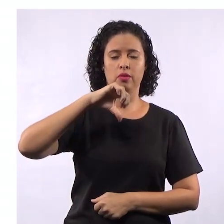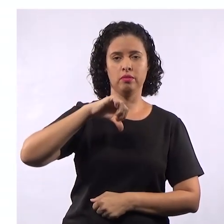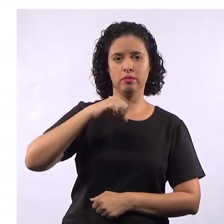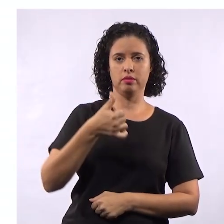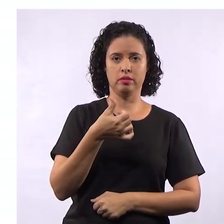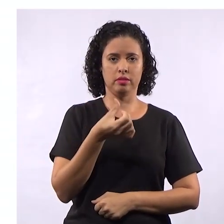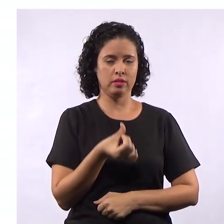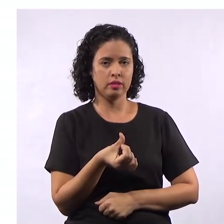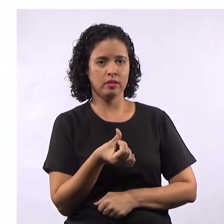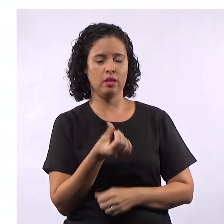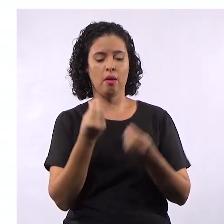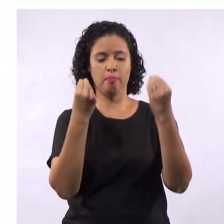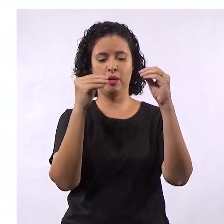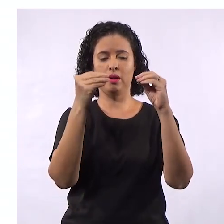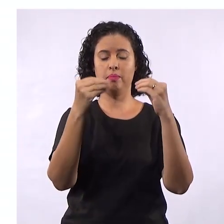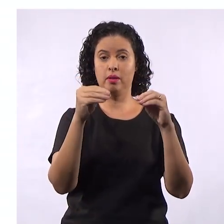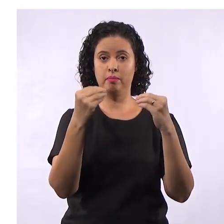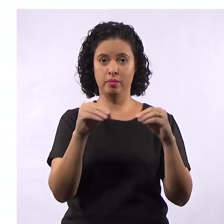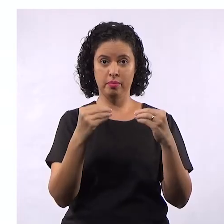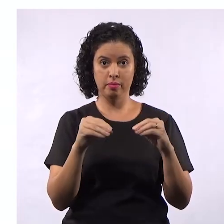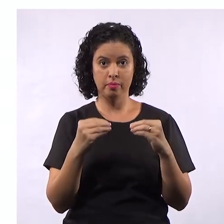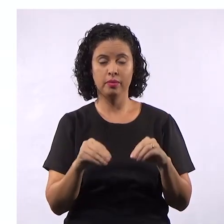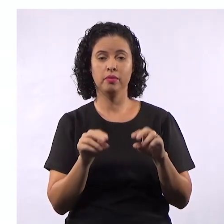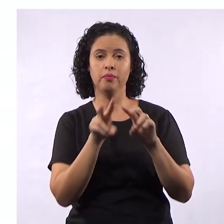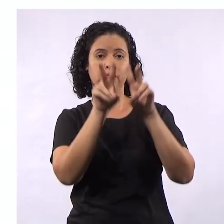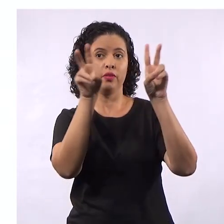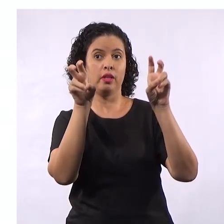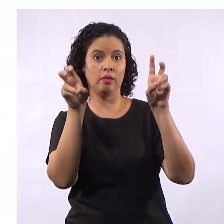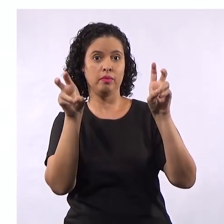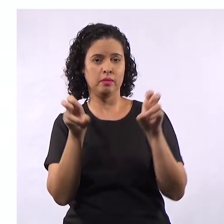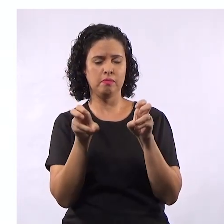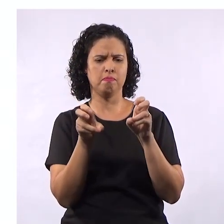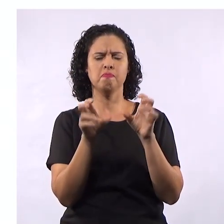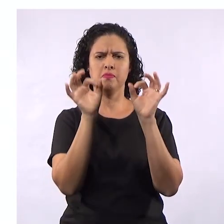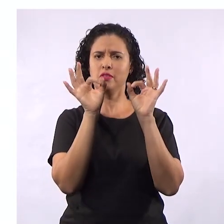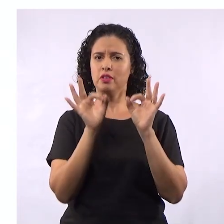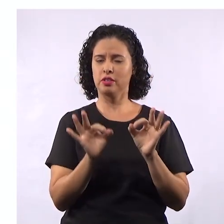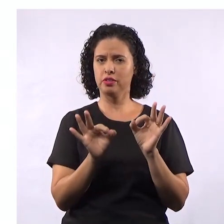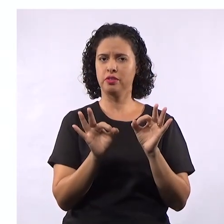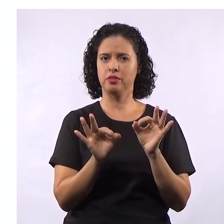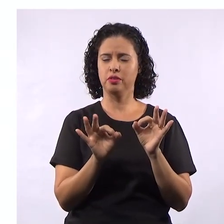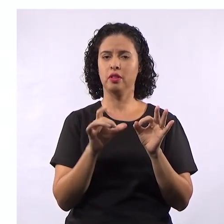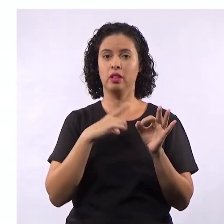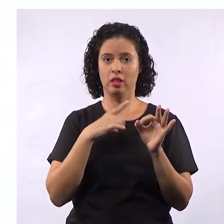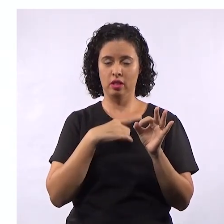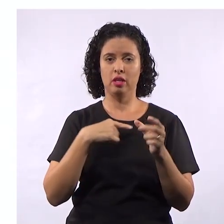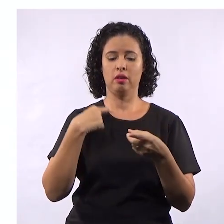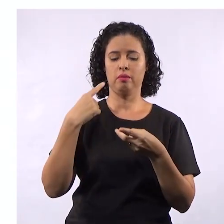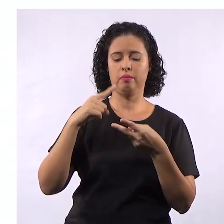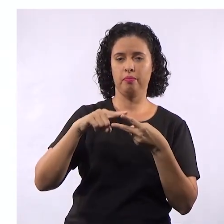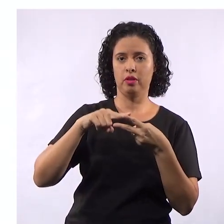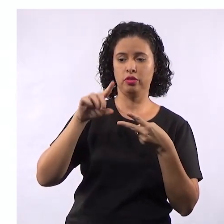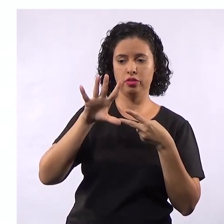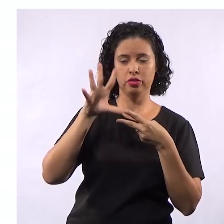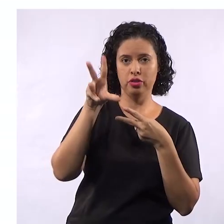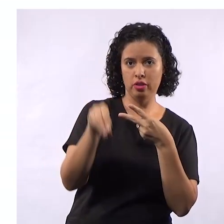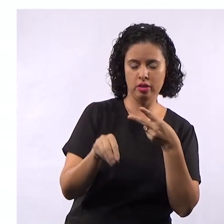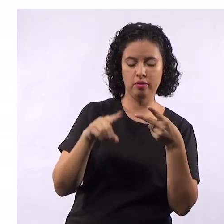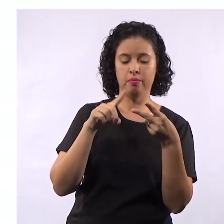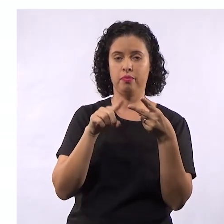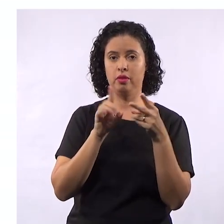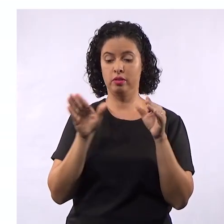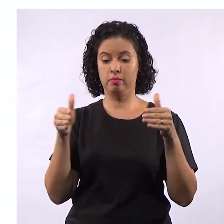de filho, de credor ou de devedor, de alienante ou adquirente, o proprietário ou